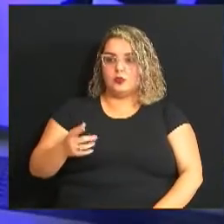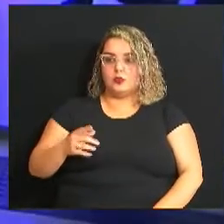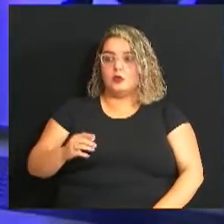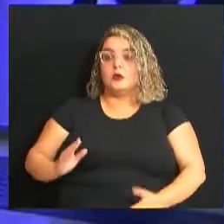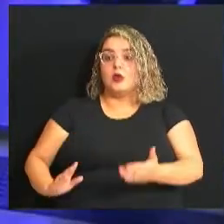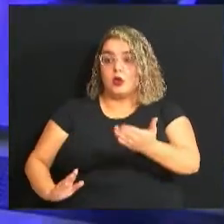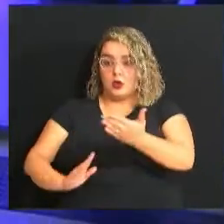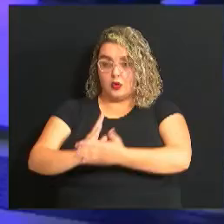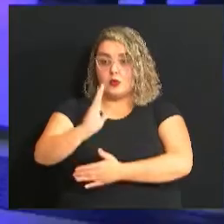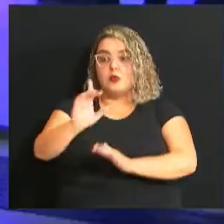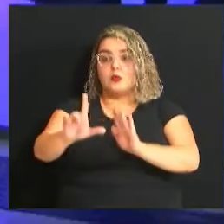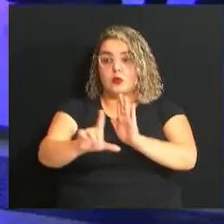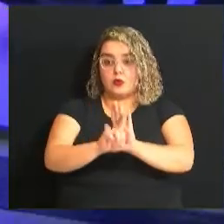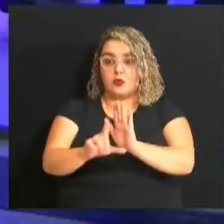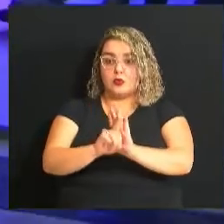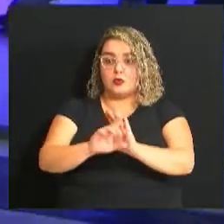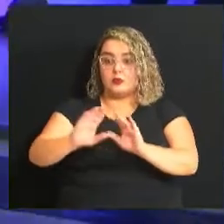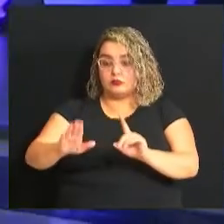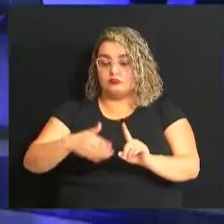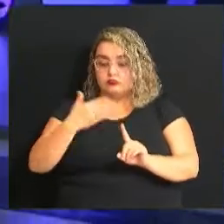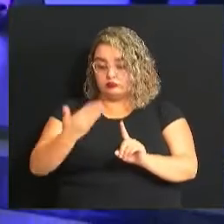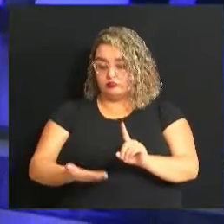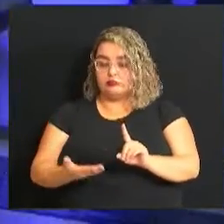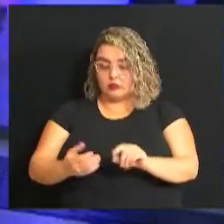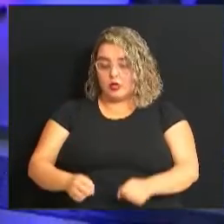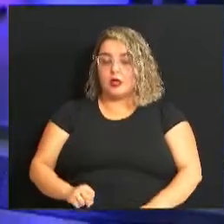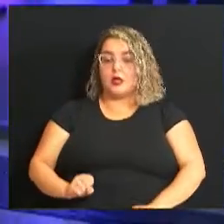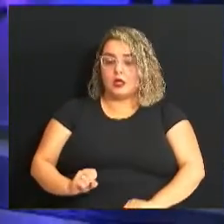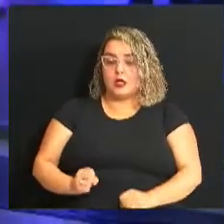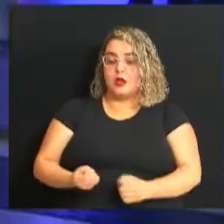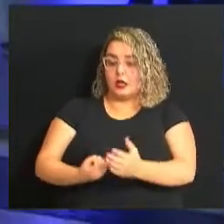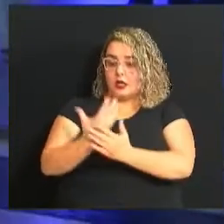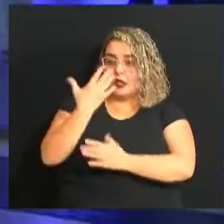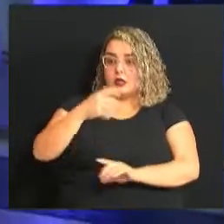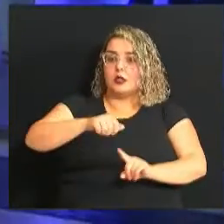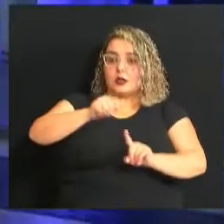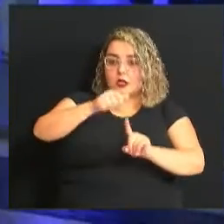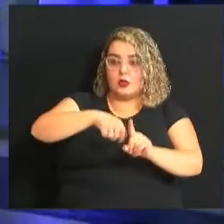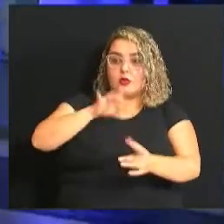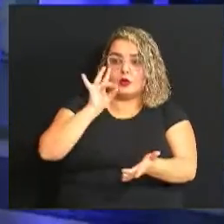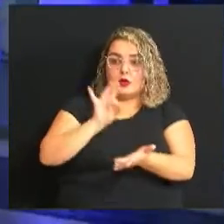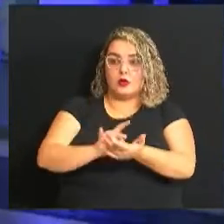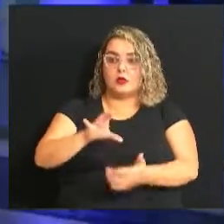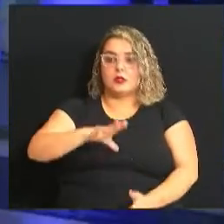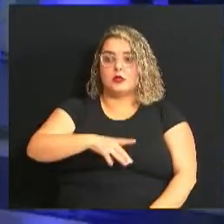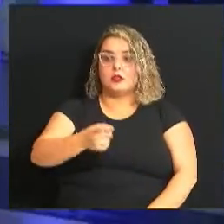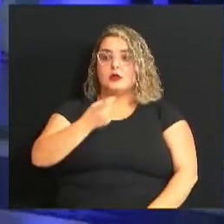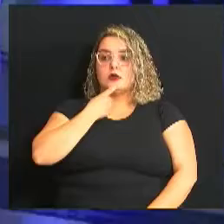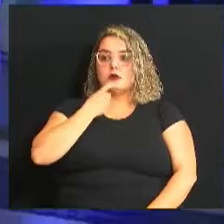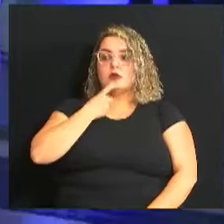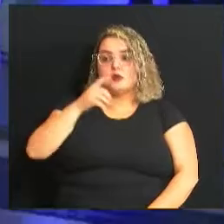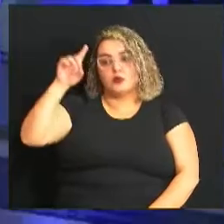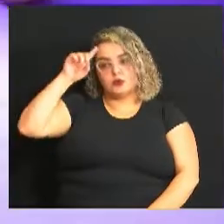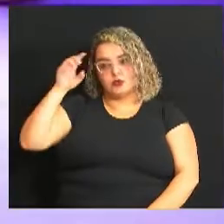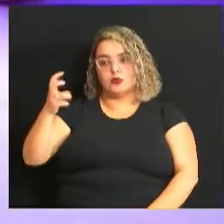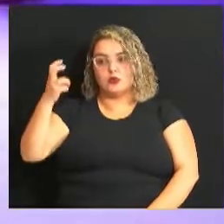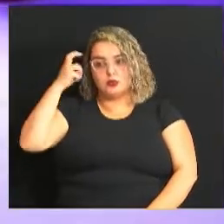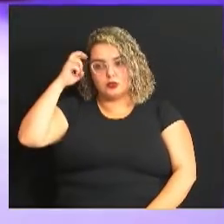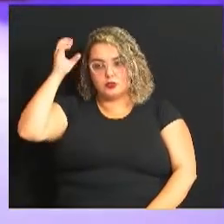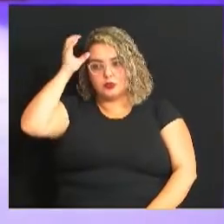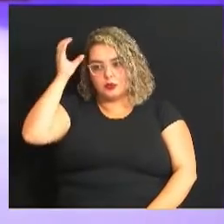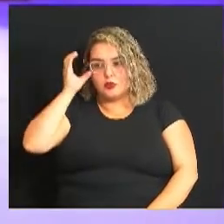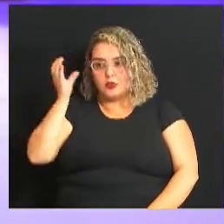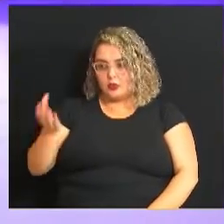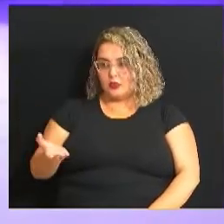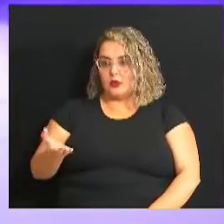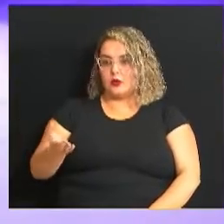aprovou a lei que institui no calendário oficial da cidade o Dia da Cultura Coreana. É uma